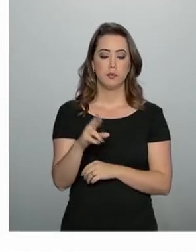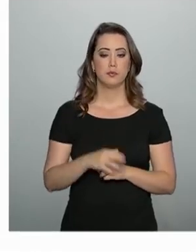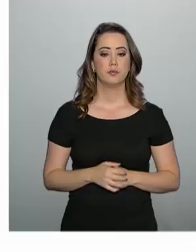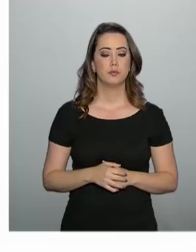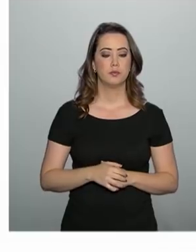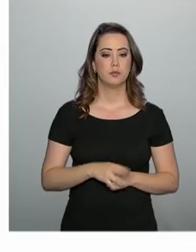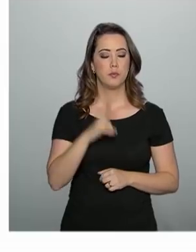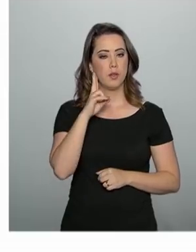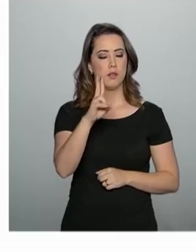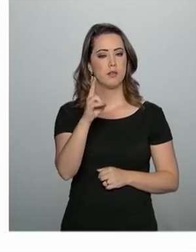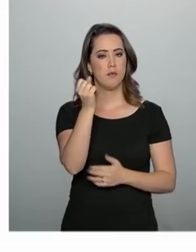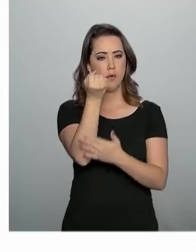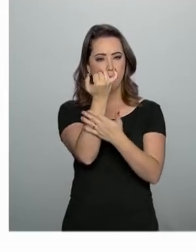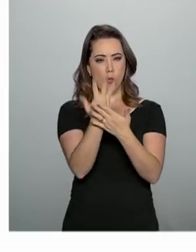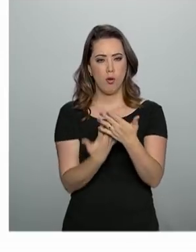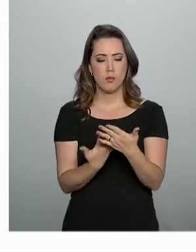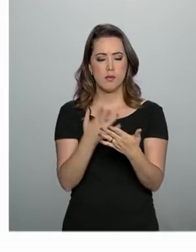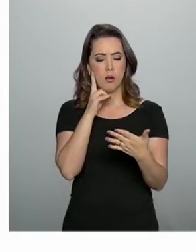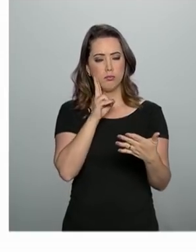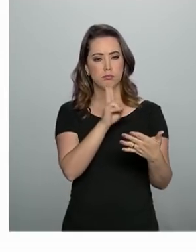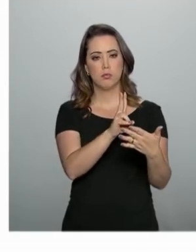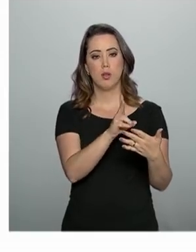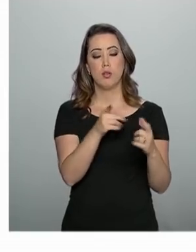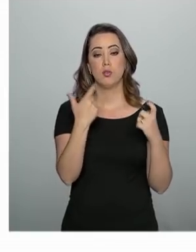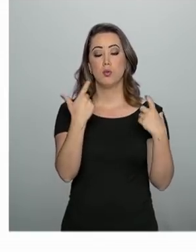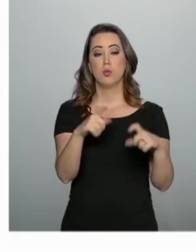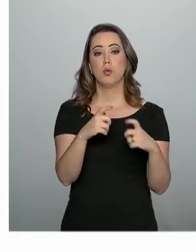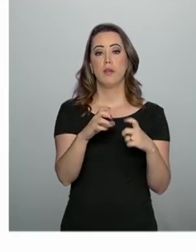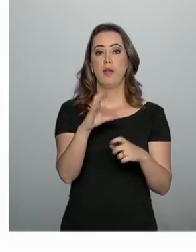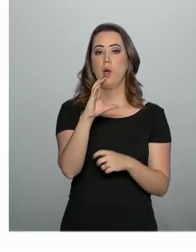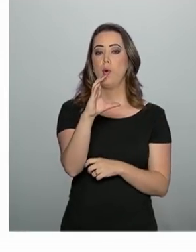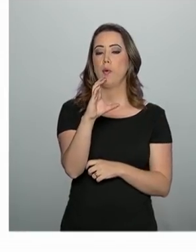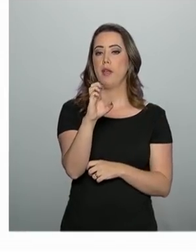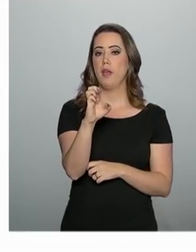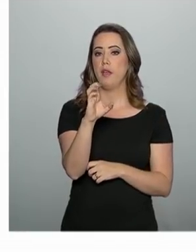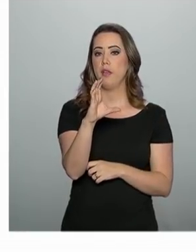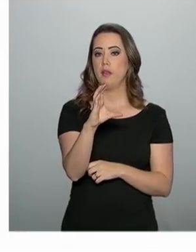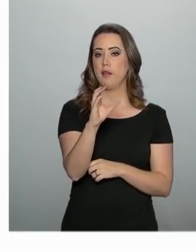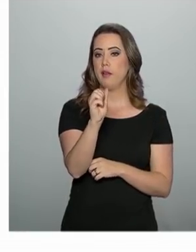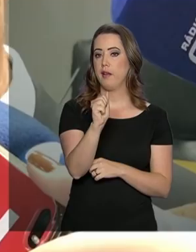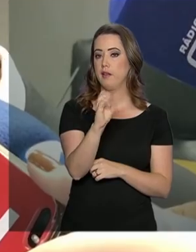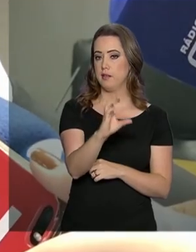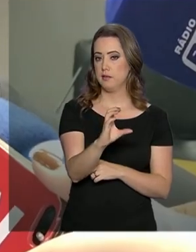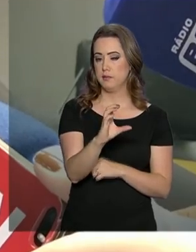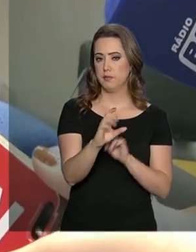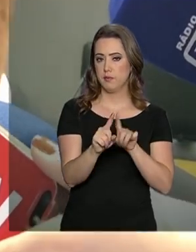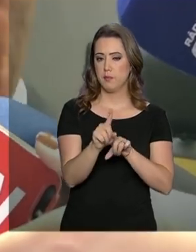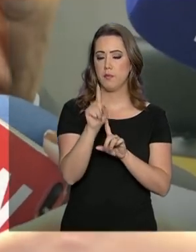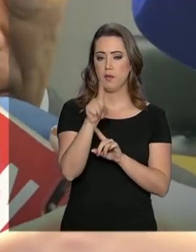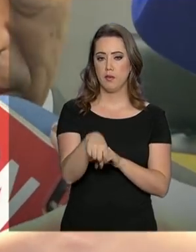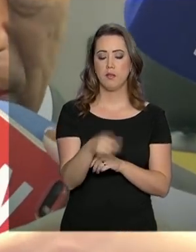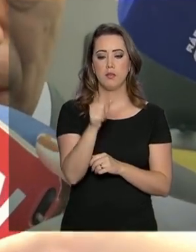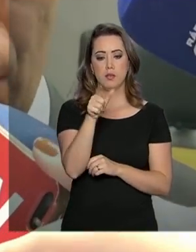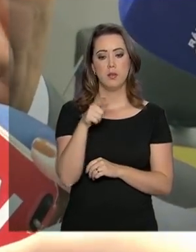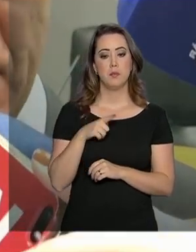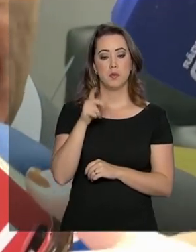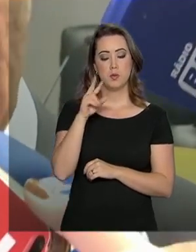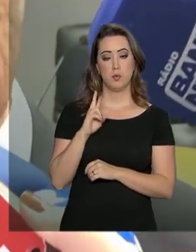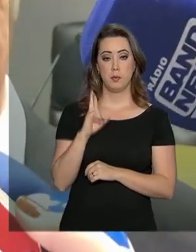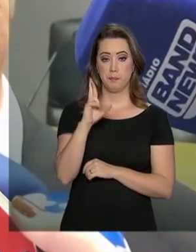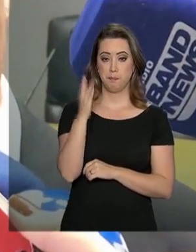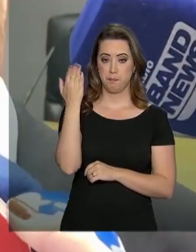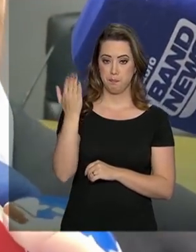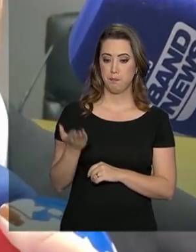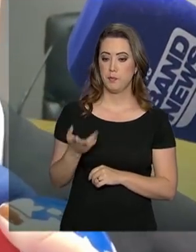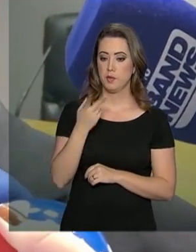A consulta ao extrato poderá ser feita pelo Centro de Atendimento Virtual da Receita Federal. O supervisor de imposto de renda,